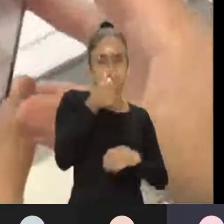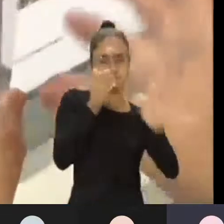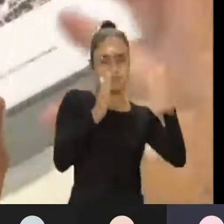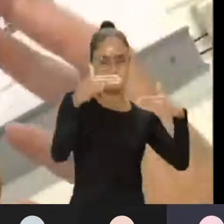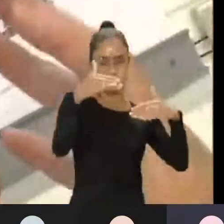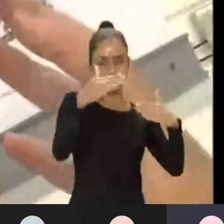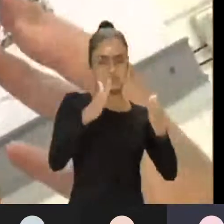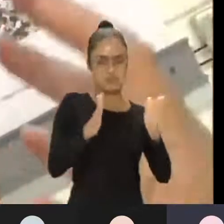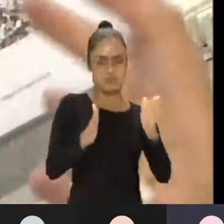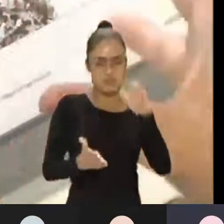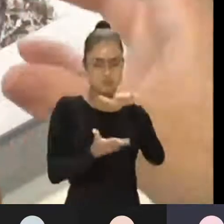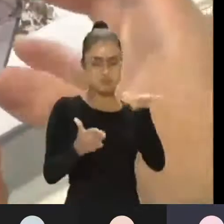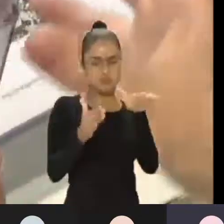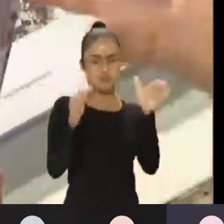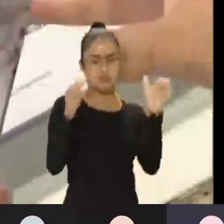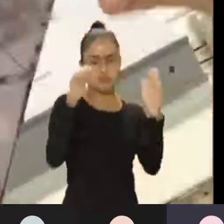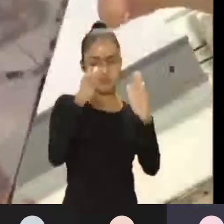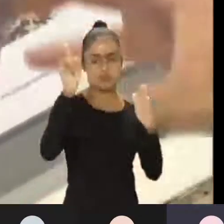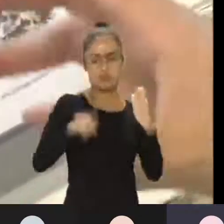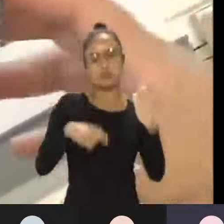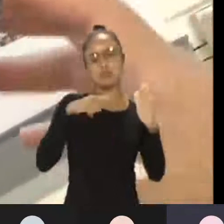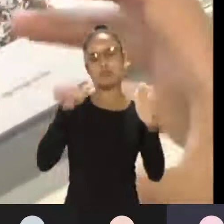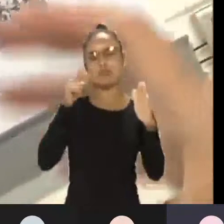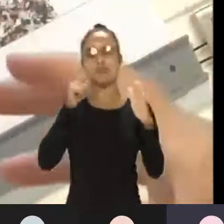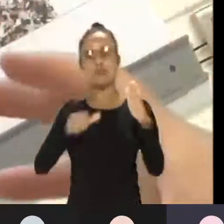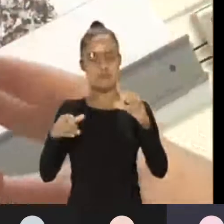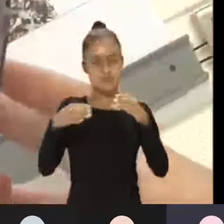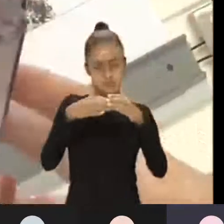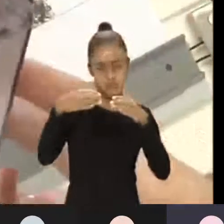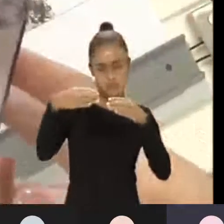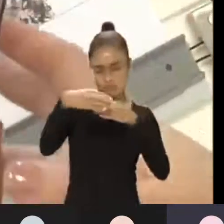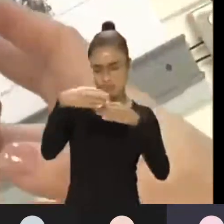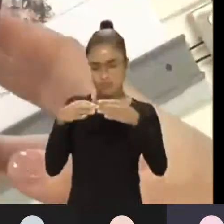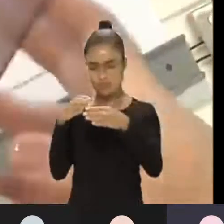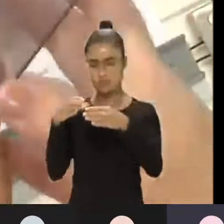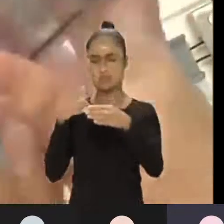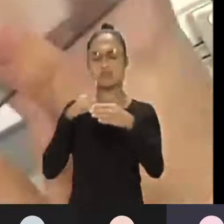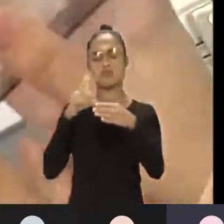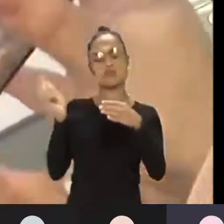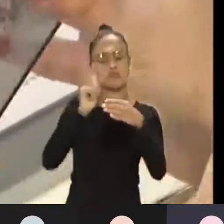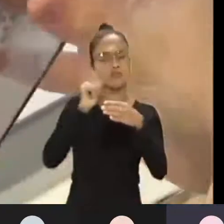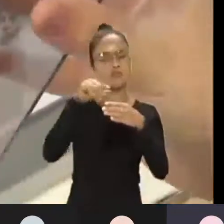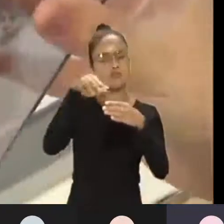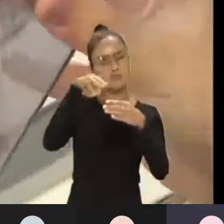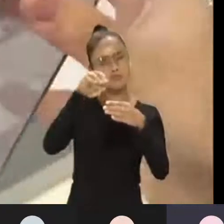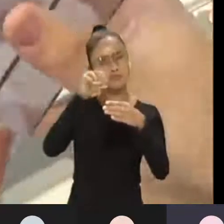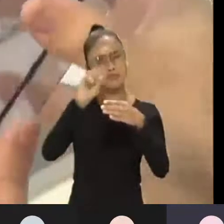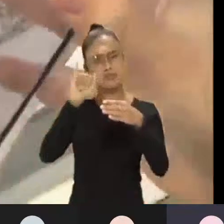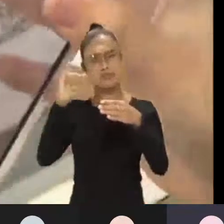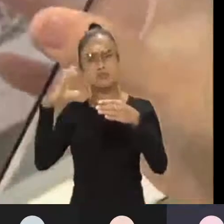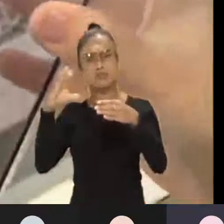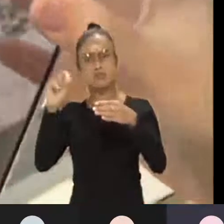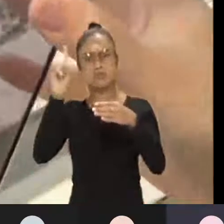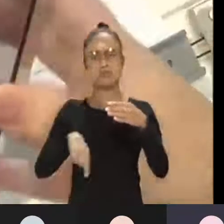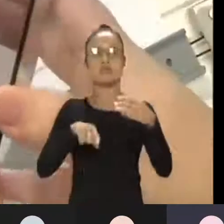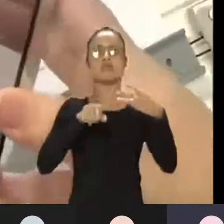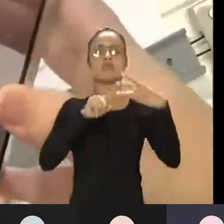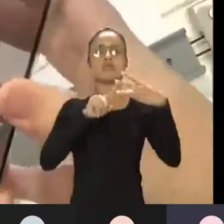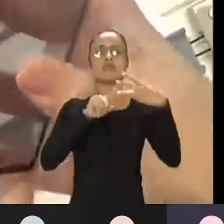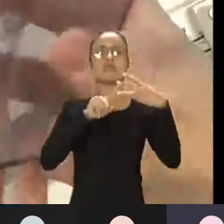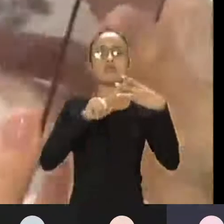ele possibilita sistemas de encaixe, então você consegue fazer mosaicos com sistemas de encaixe usando hexágonos. Então,